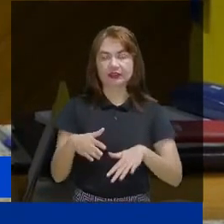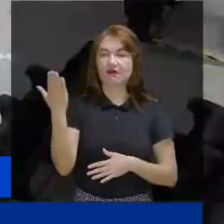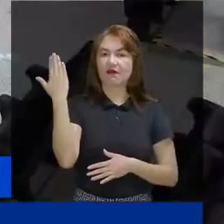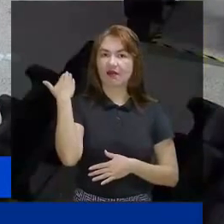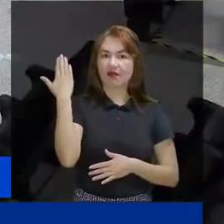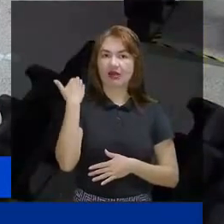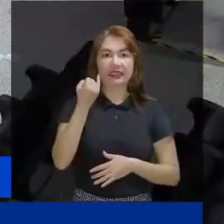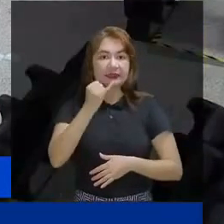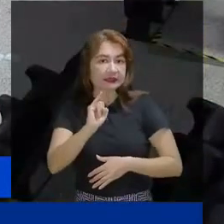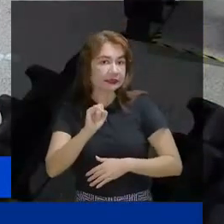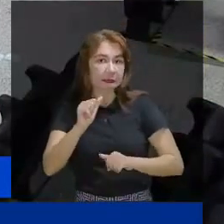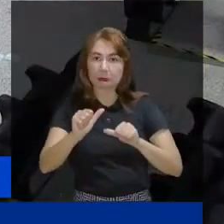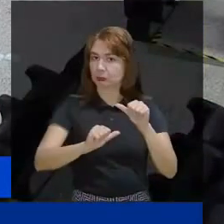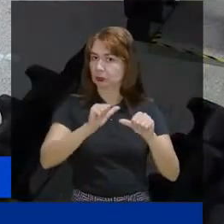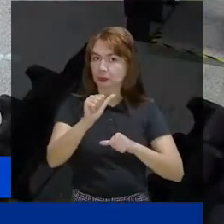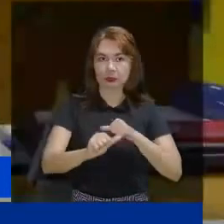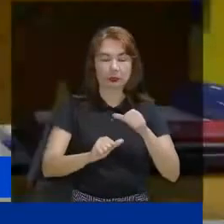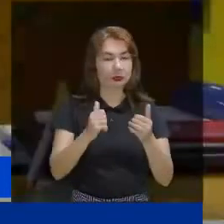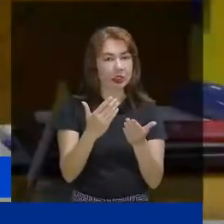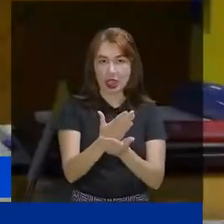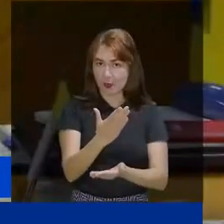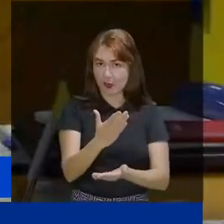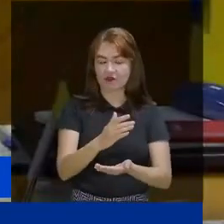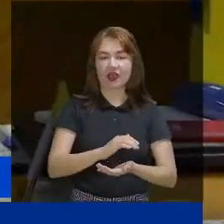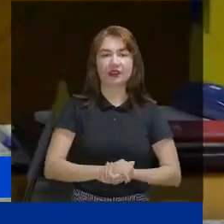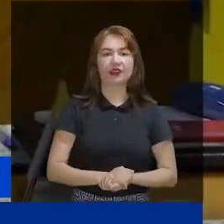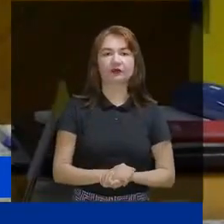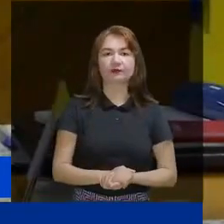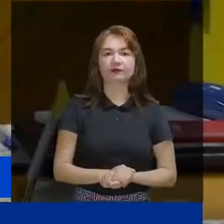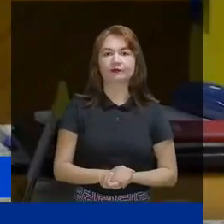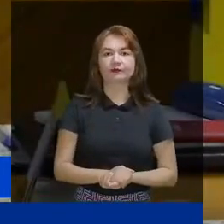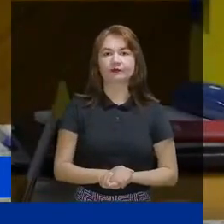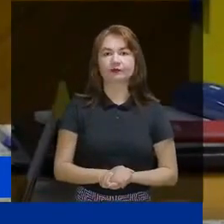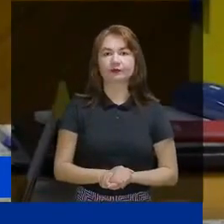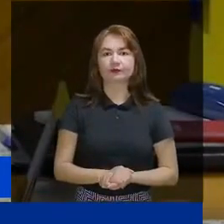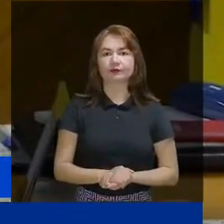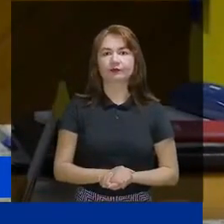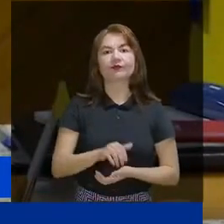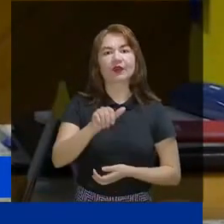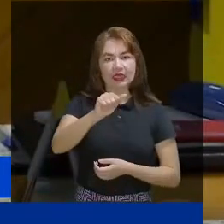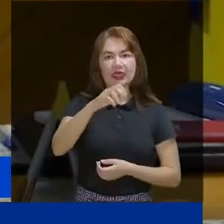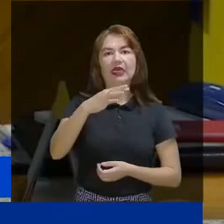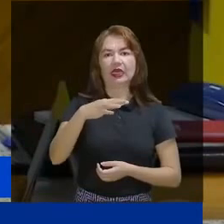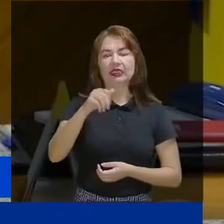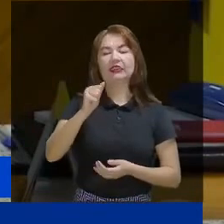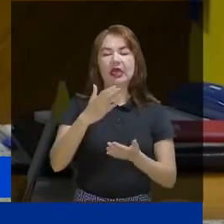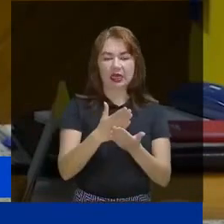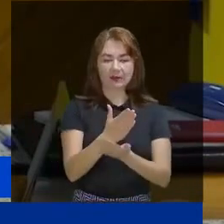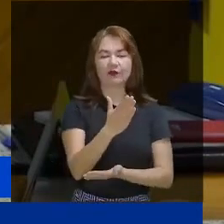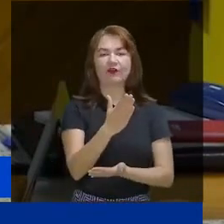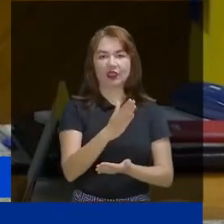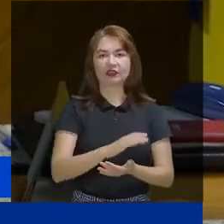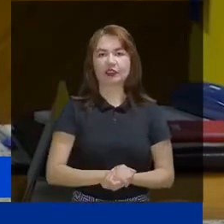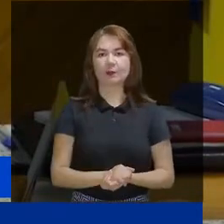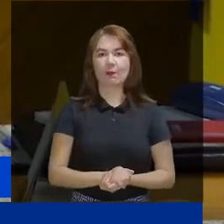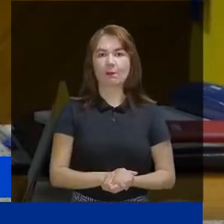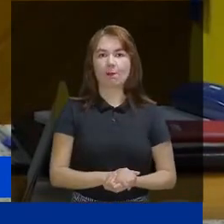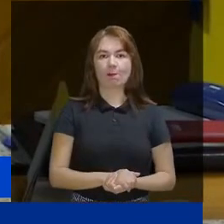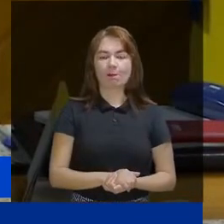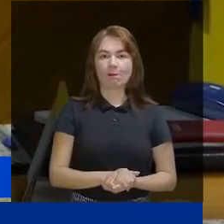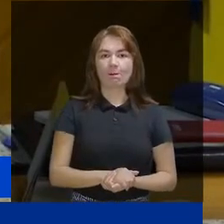nenhuma necessidade de alteração, eu declaro a nossa ata aprovada. Declaro, então, aprovada a ata da